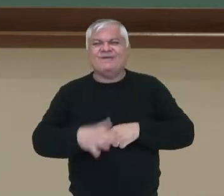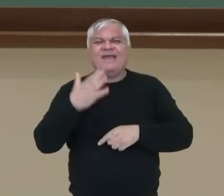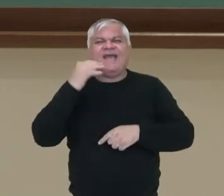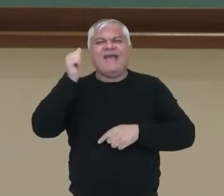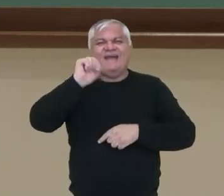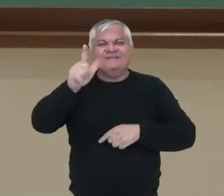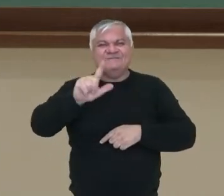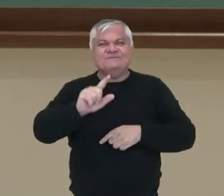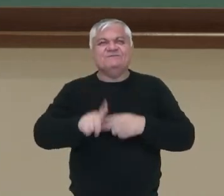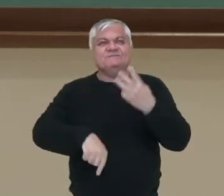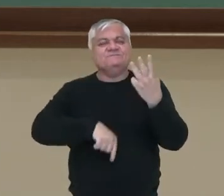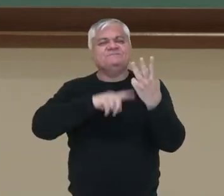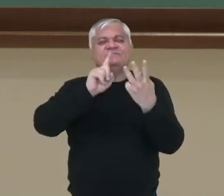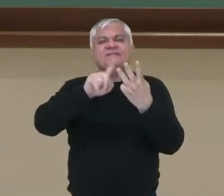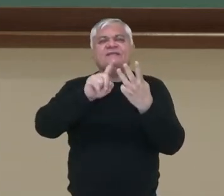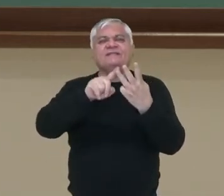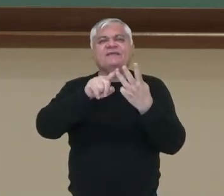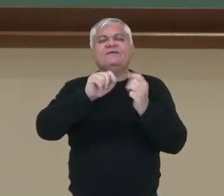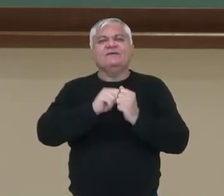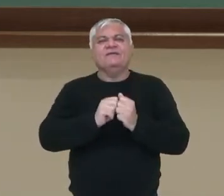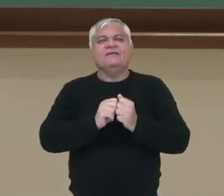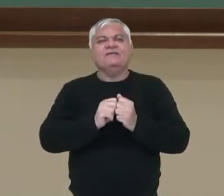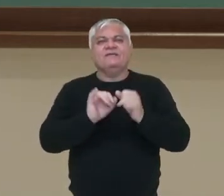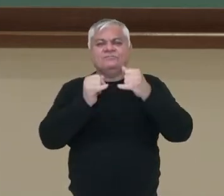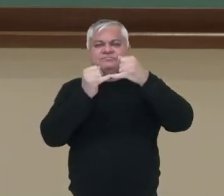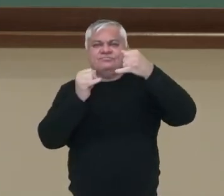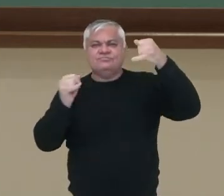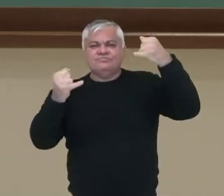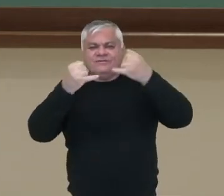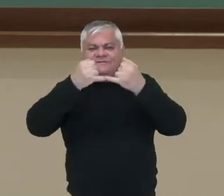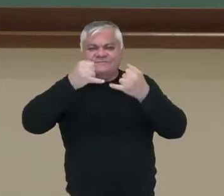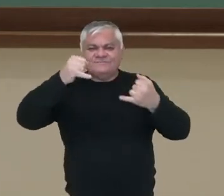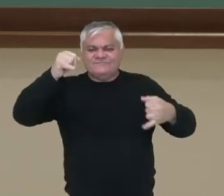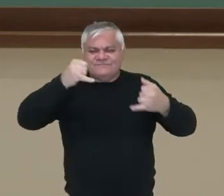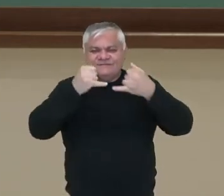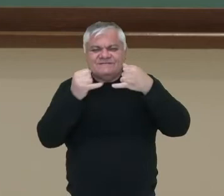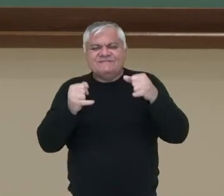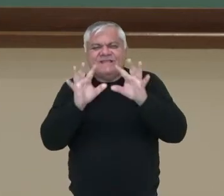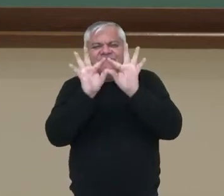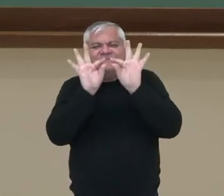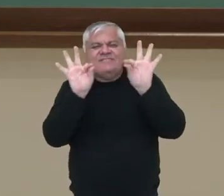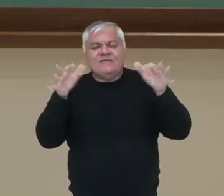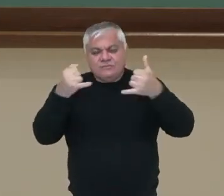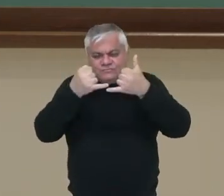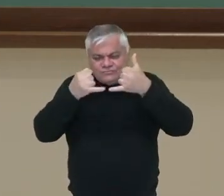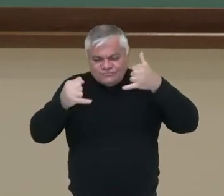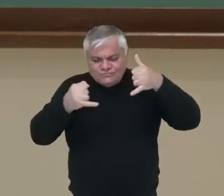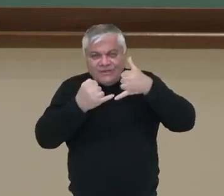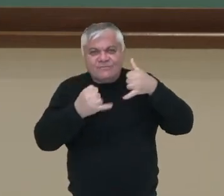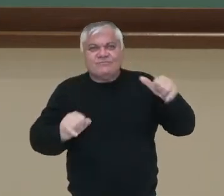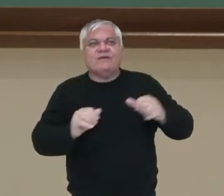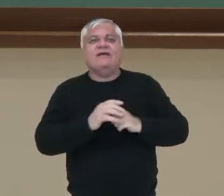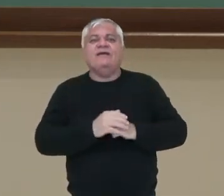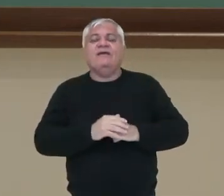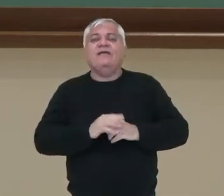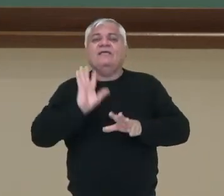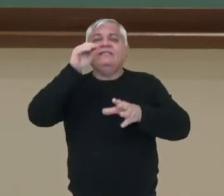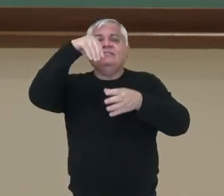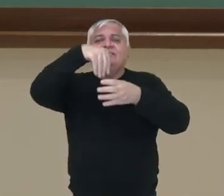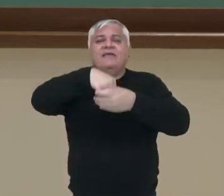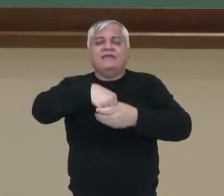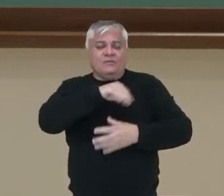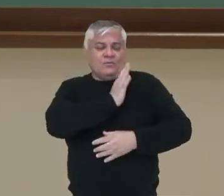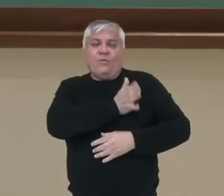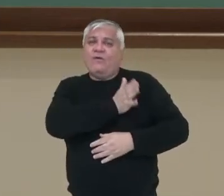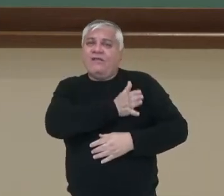temos um terceiro tipo, que seria o capilar. O capilar é o mais fininho, é o que nós temos, por exemplo, dentro do